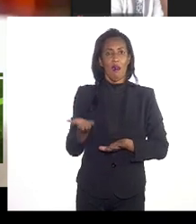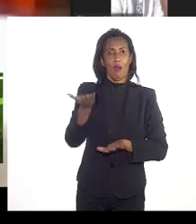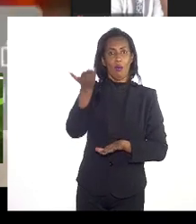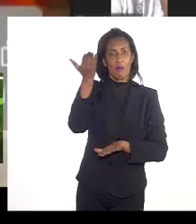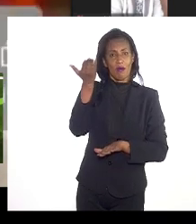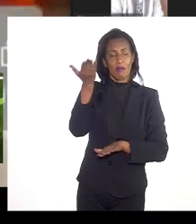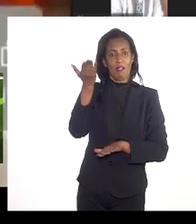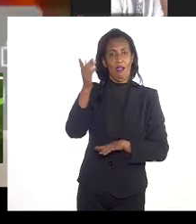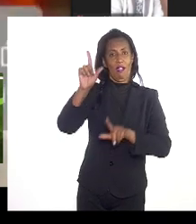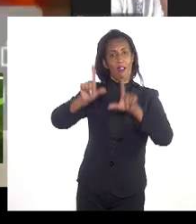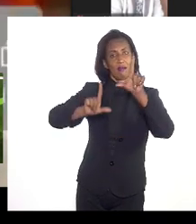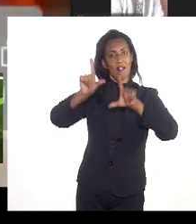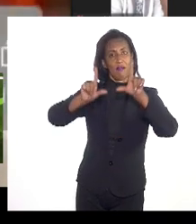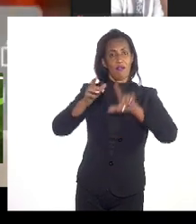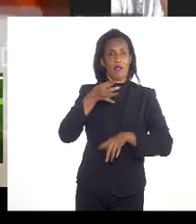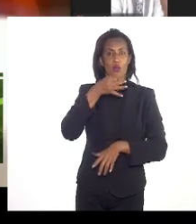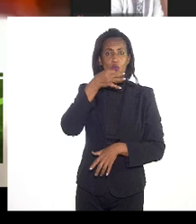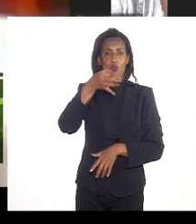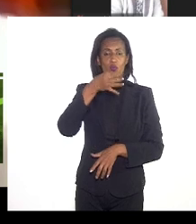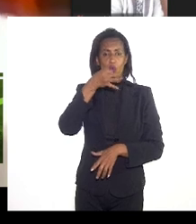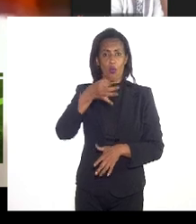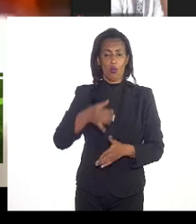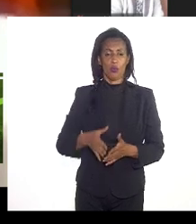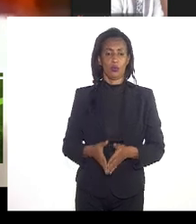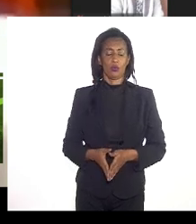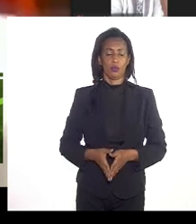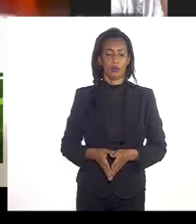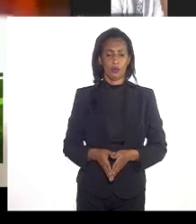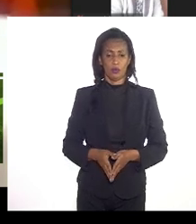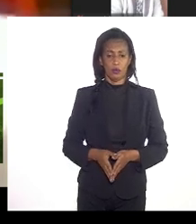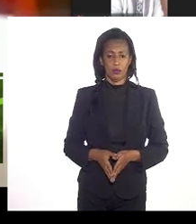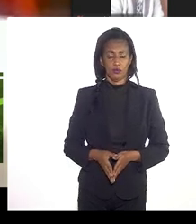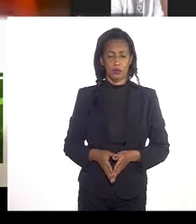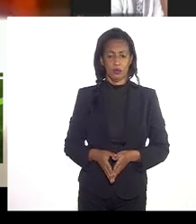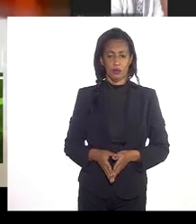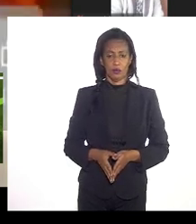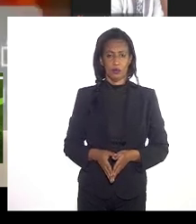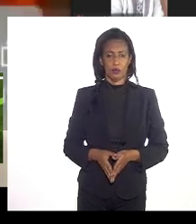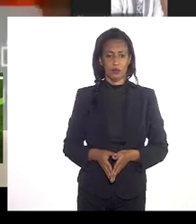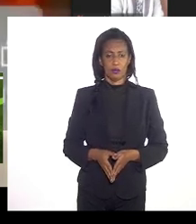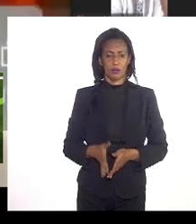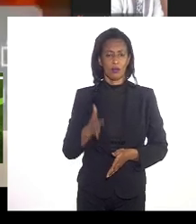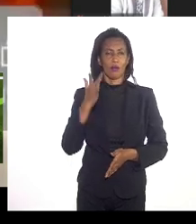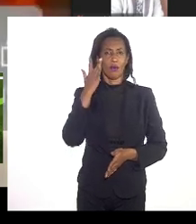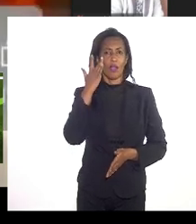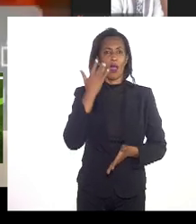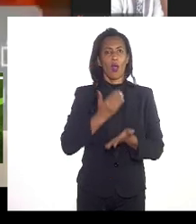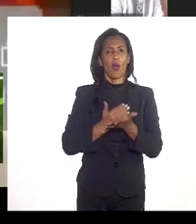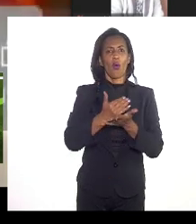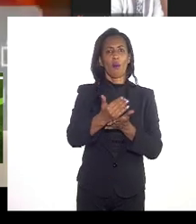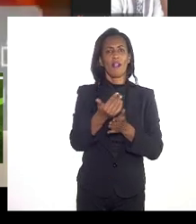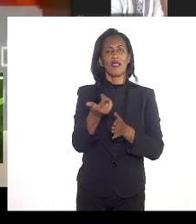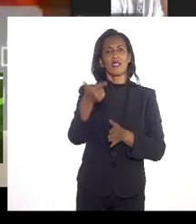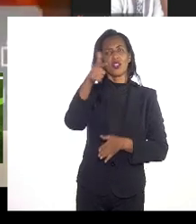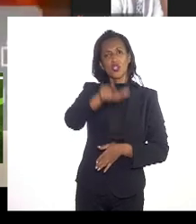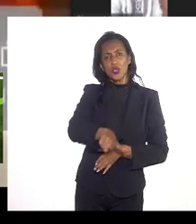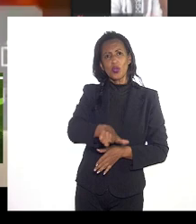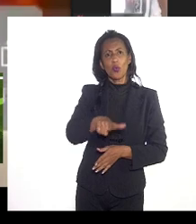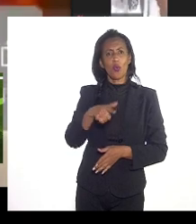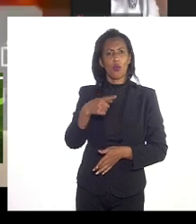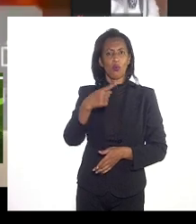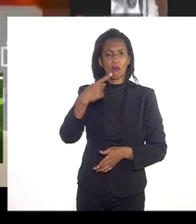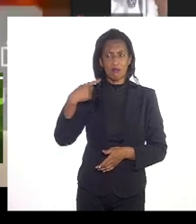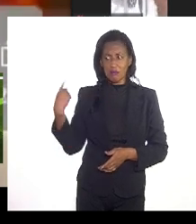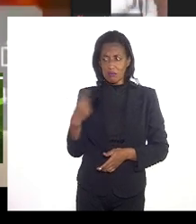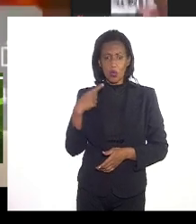TV aumenta o som e... Bom, eu acho que começa de novo para todos, para a gente conseguir ouvir